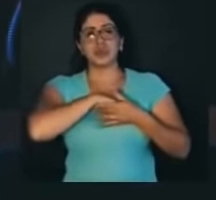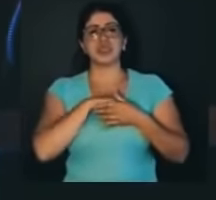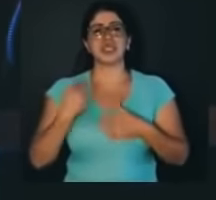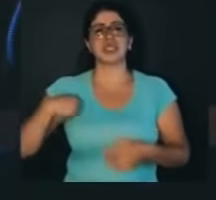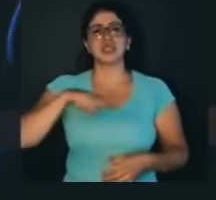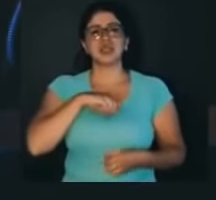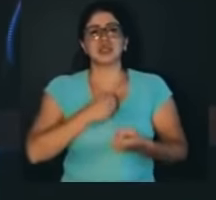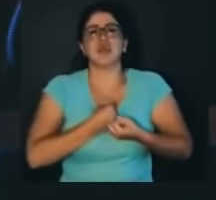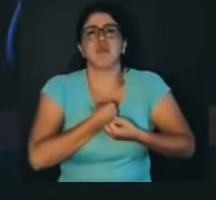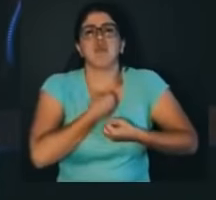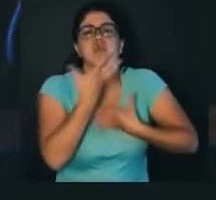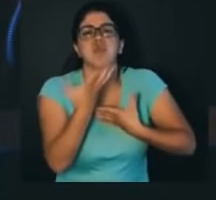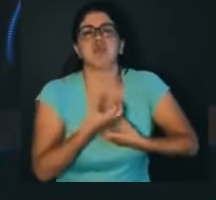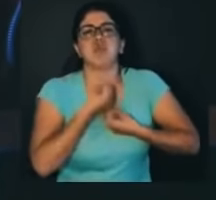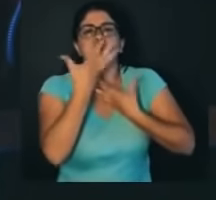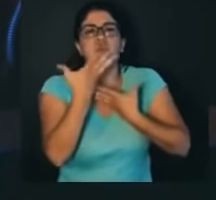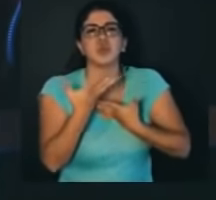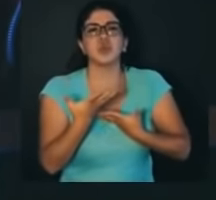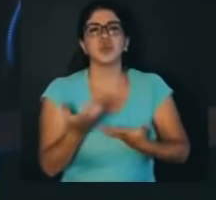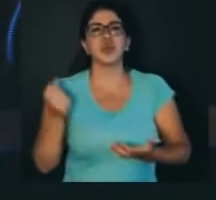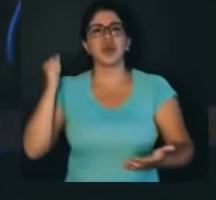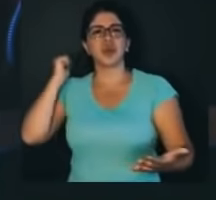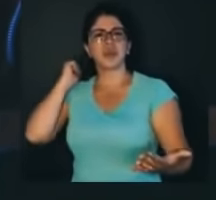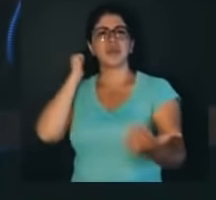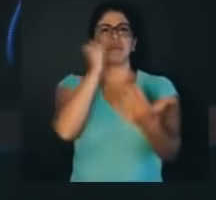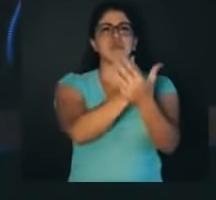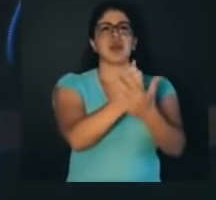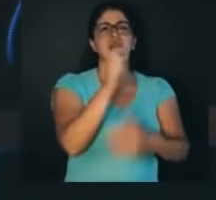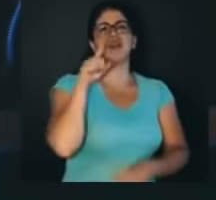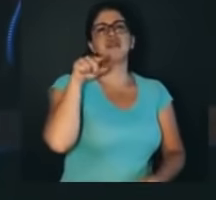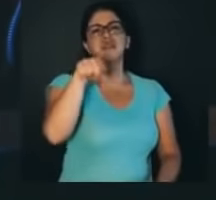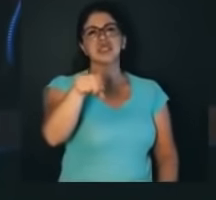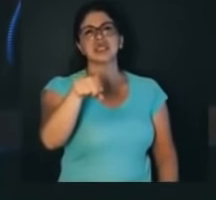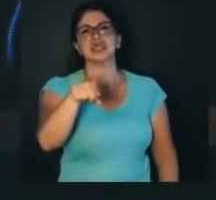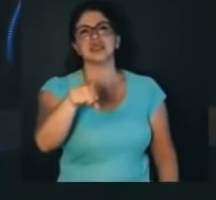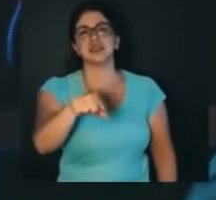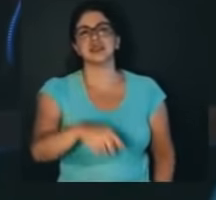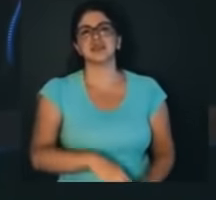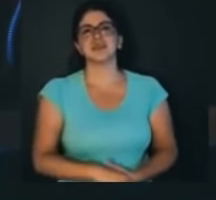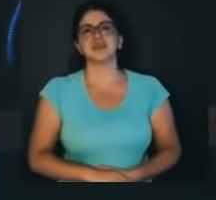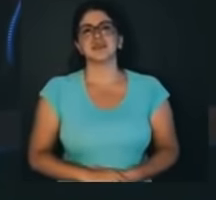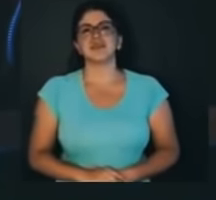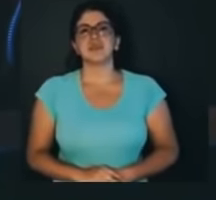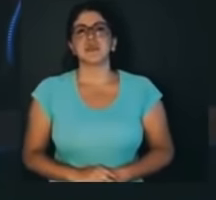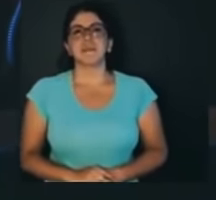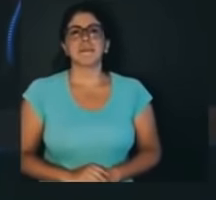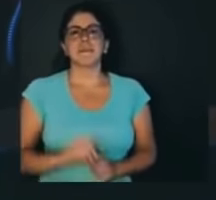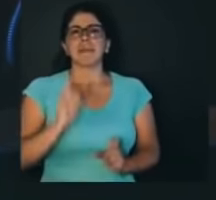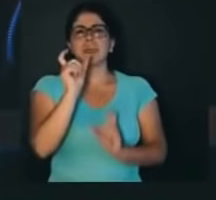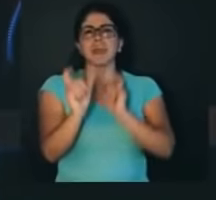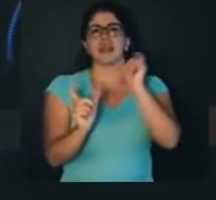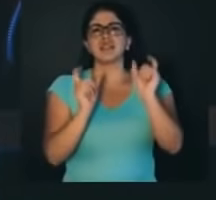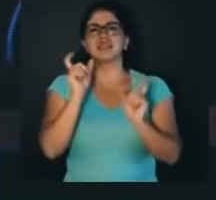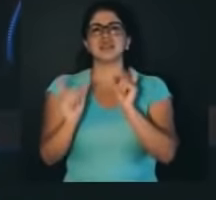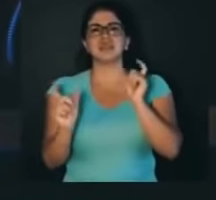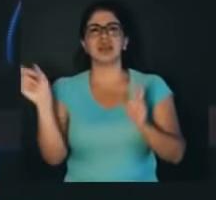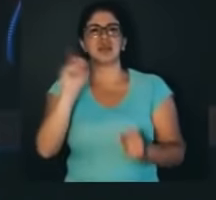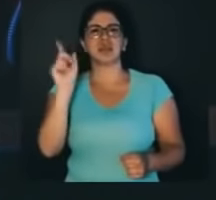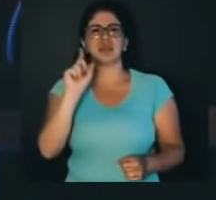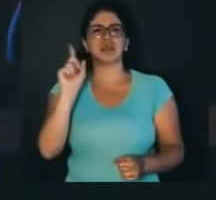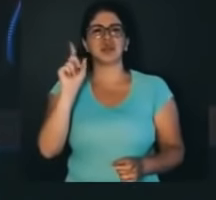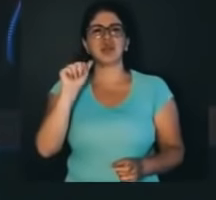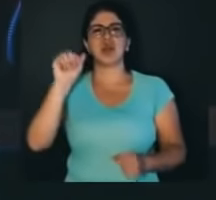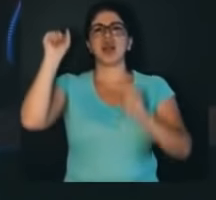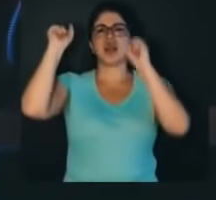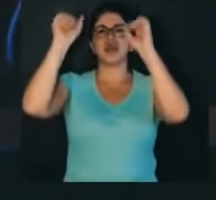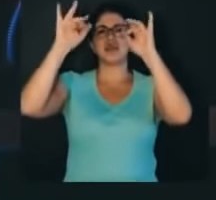as ouve. E talvez num primeiro momento essas palavras que não são abençoadoras não façam muito sentido na